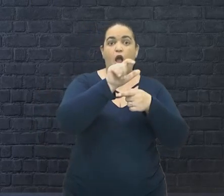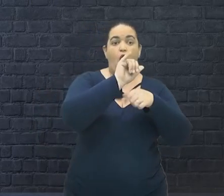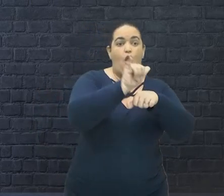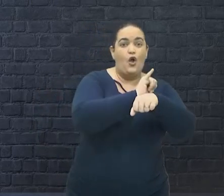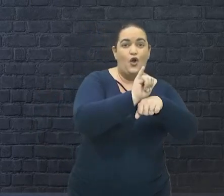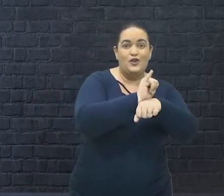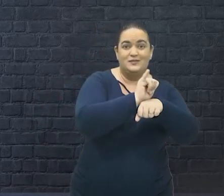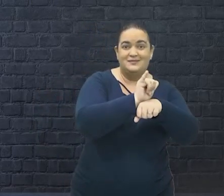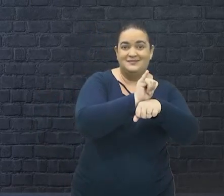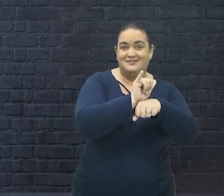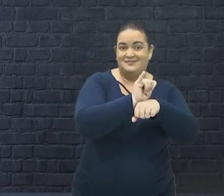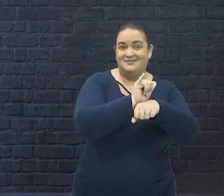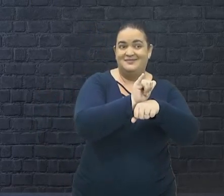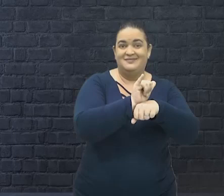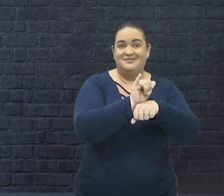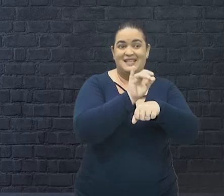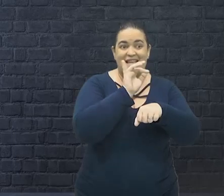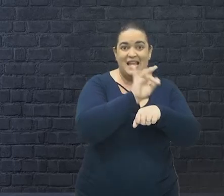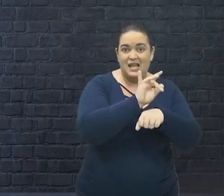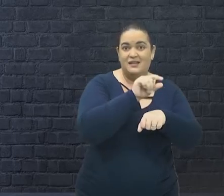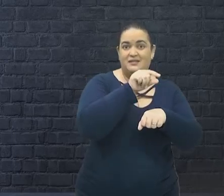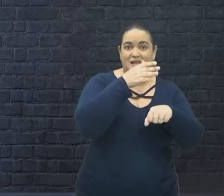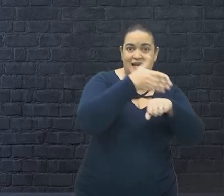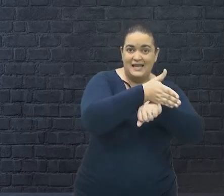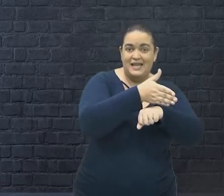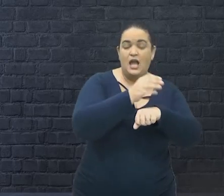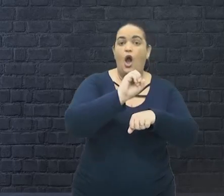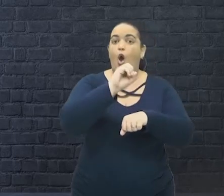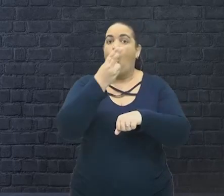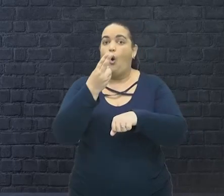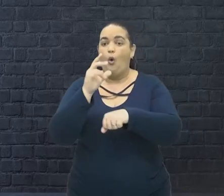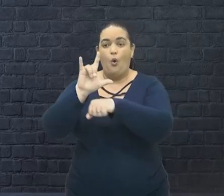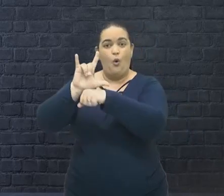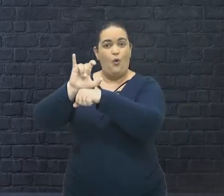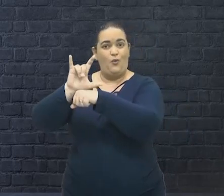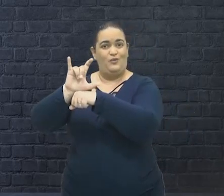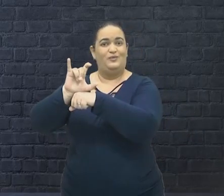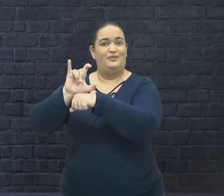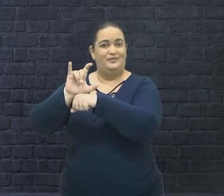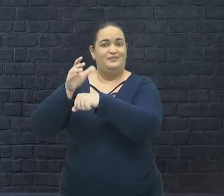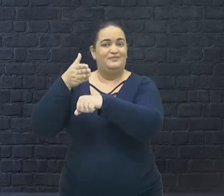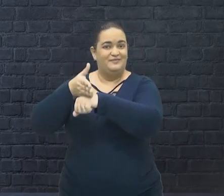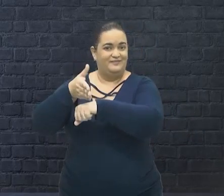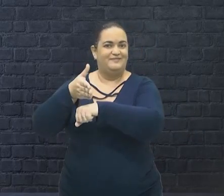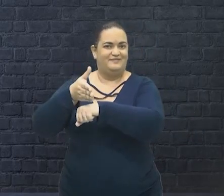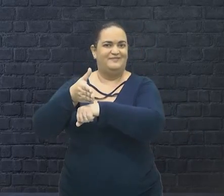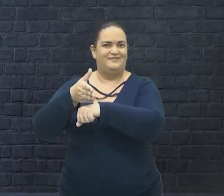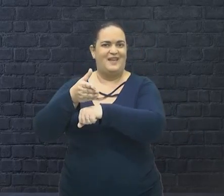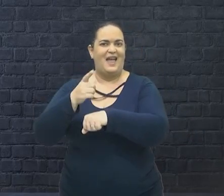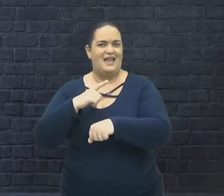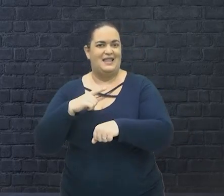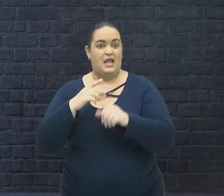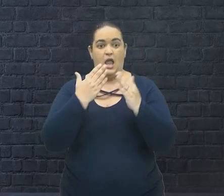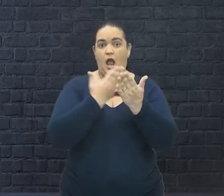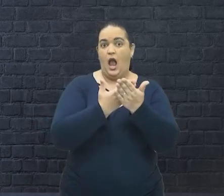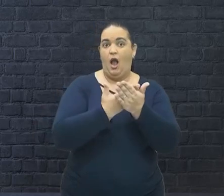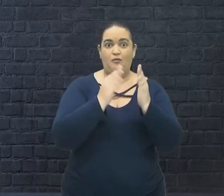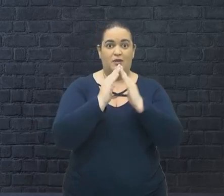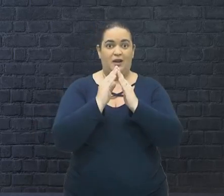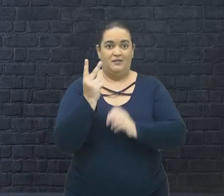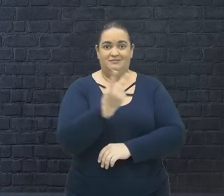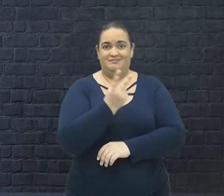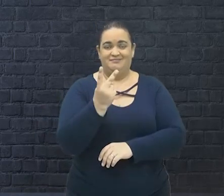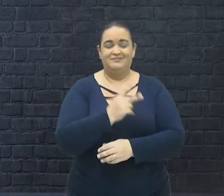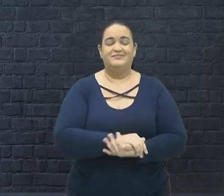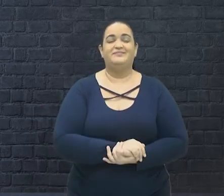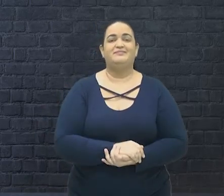Aula em Casa e também na bio do Instagram, também do Aula em Casa. E eu